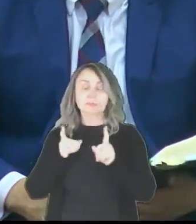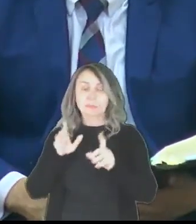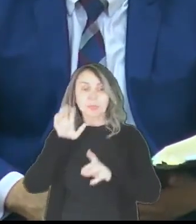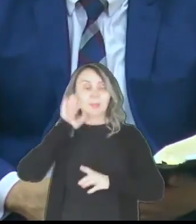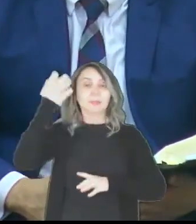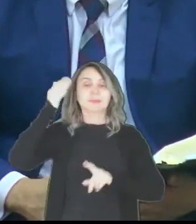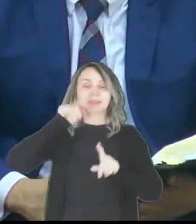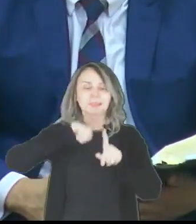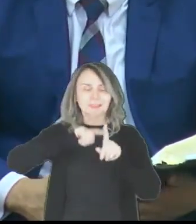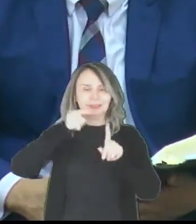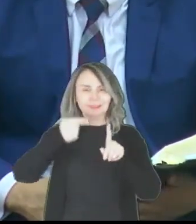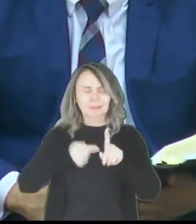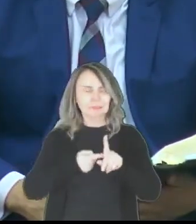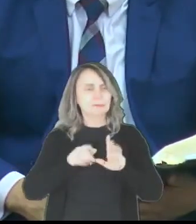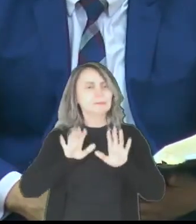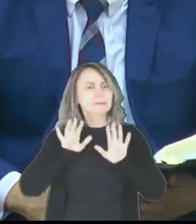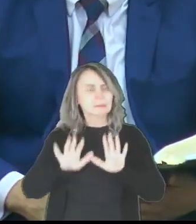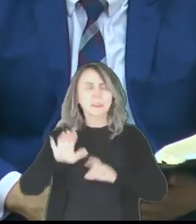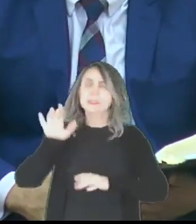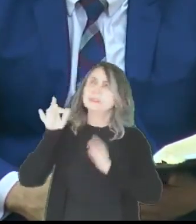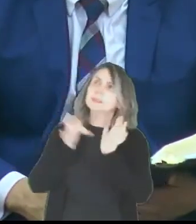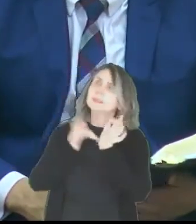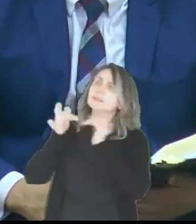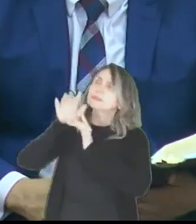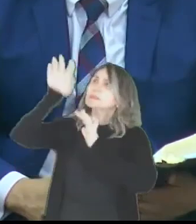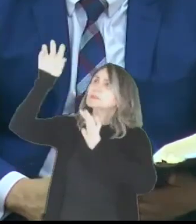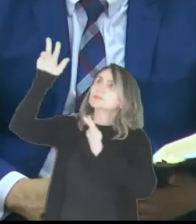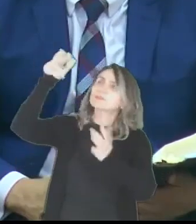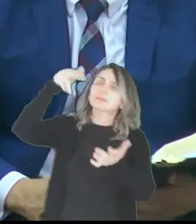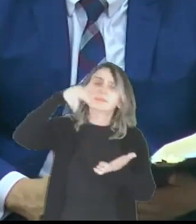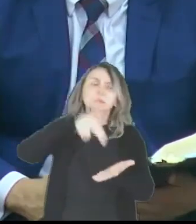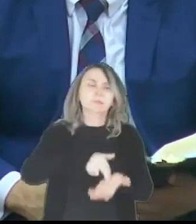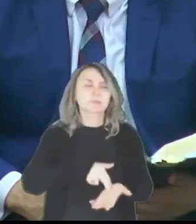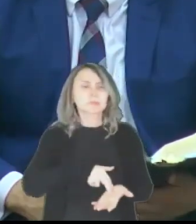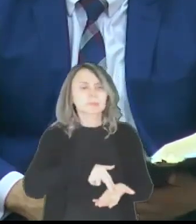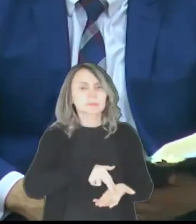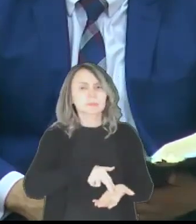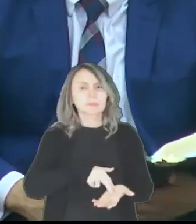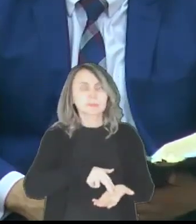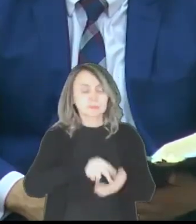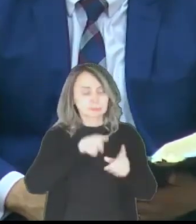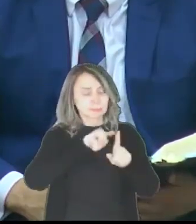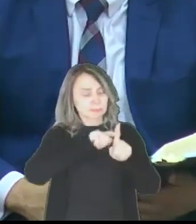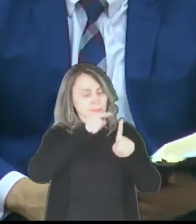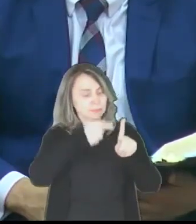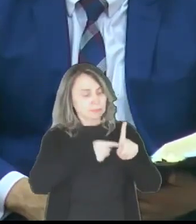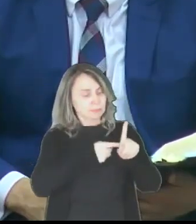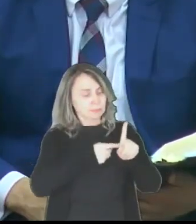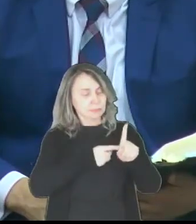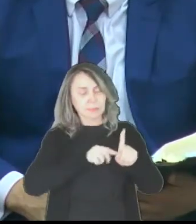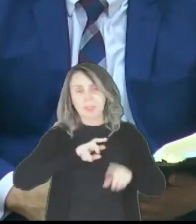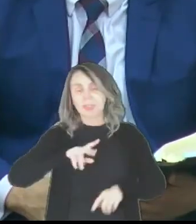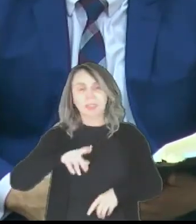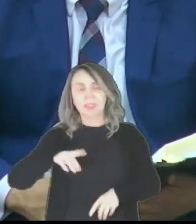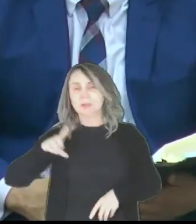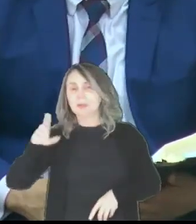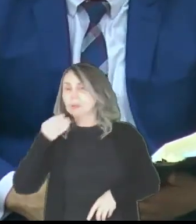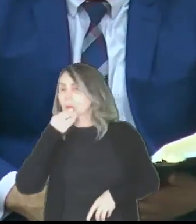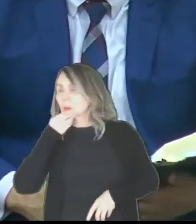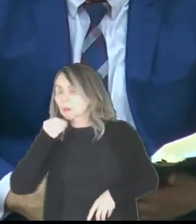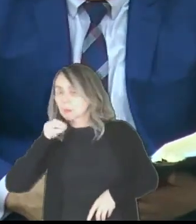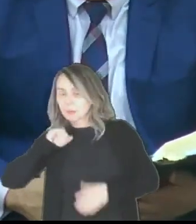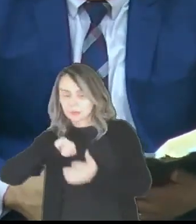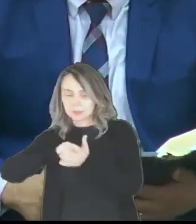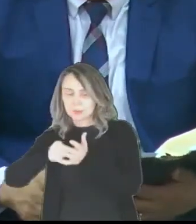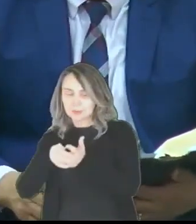céu diferente de todo mundo. Ele não foi produto de uma junção de José com Maria, porque quando